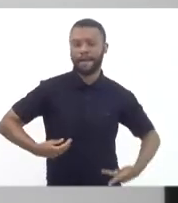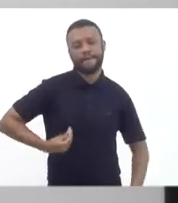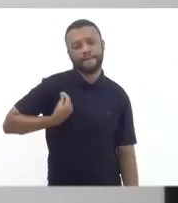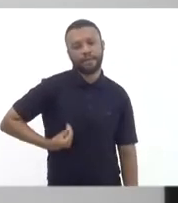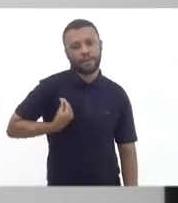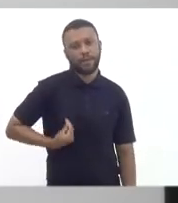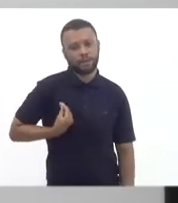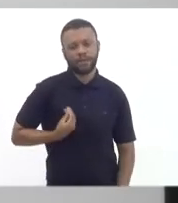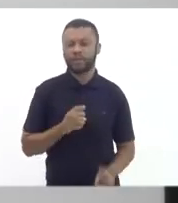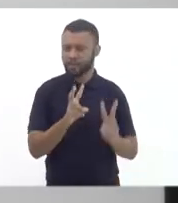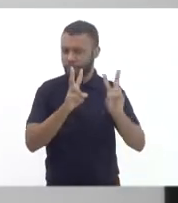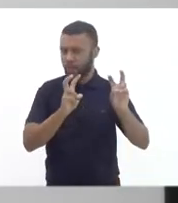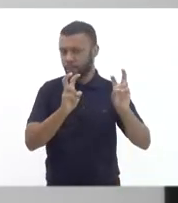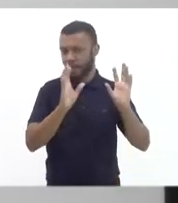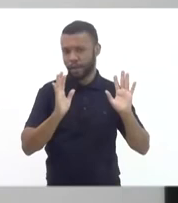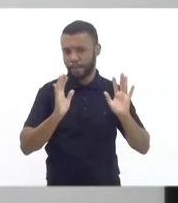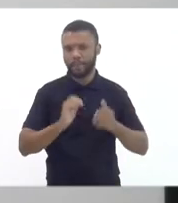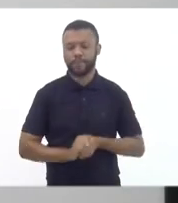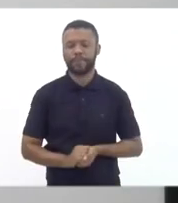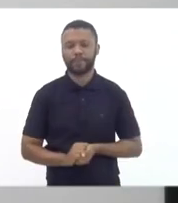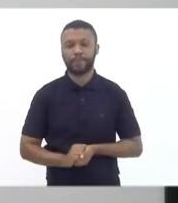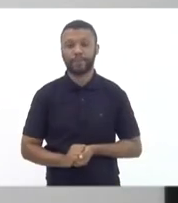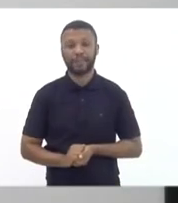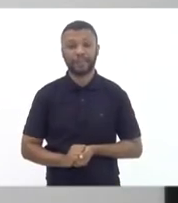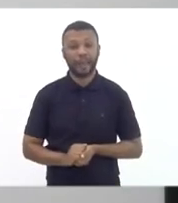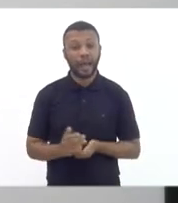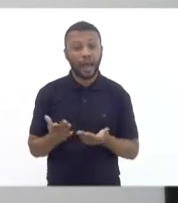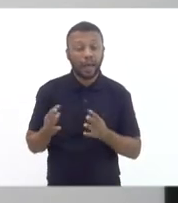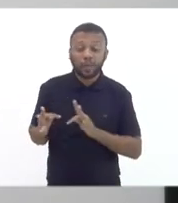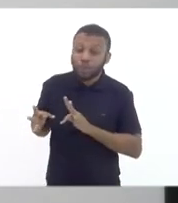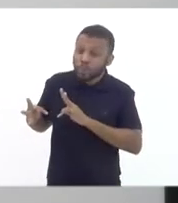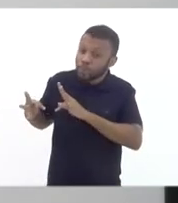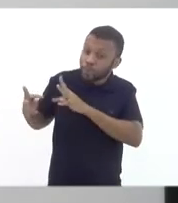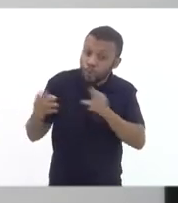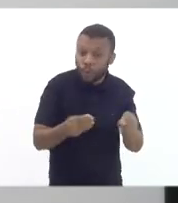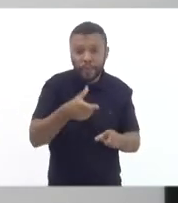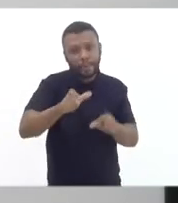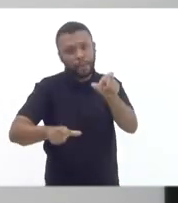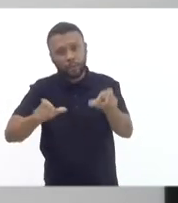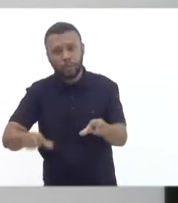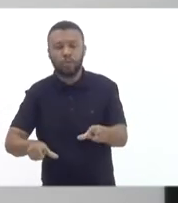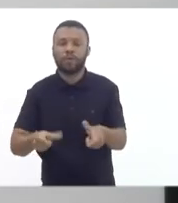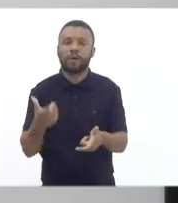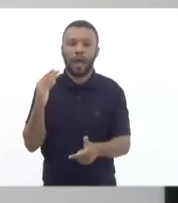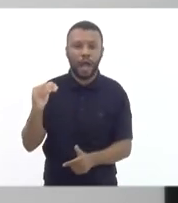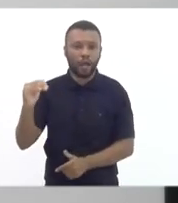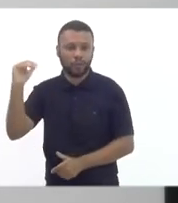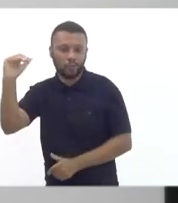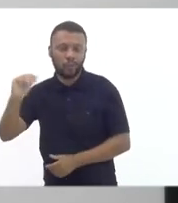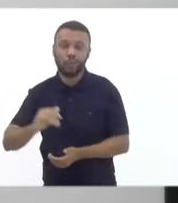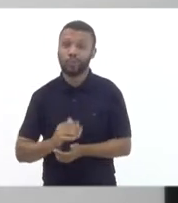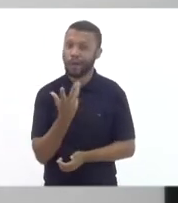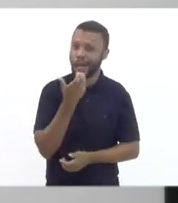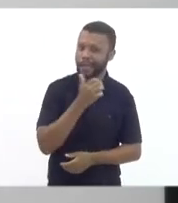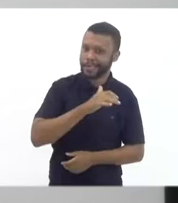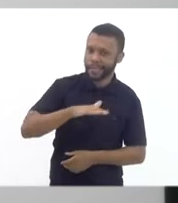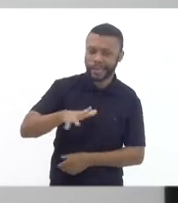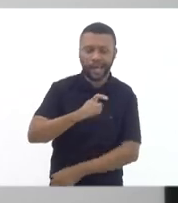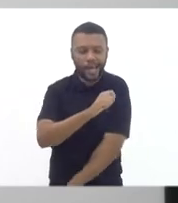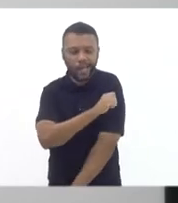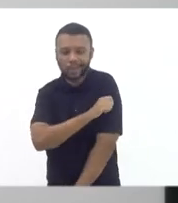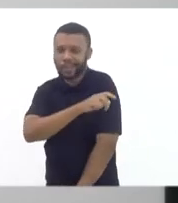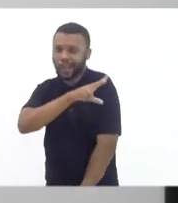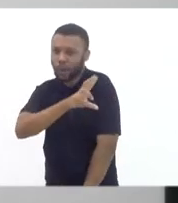temas. Para todos, adultos e crianças. Outra sugestão, outra